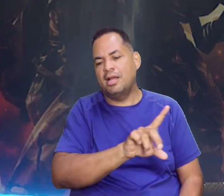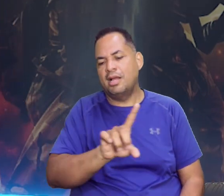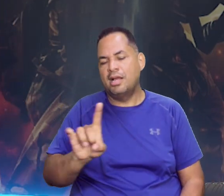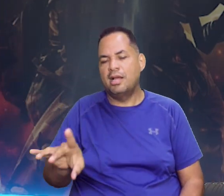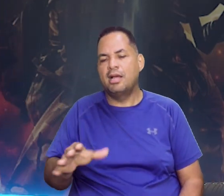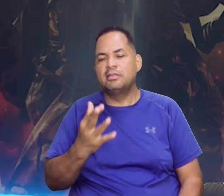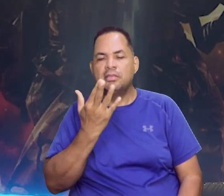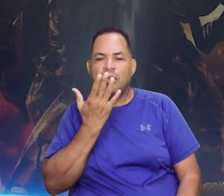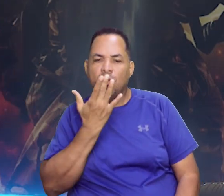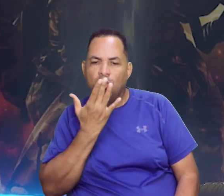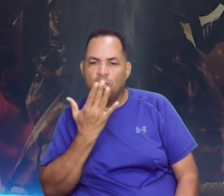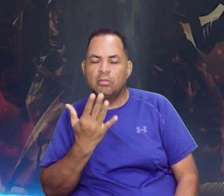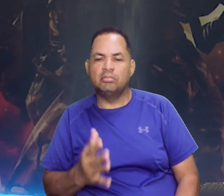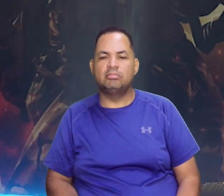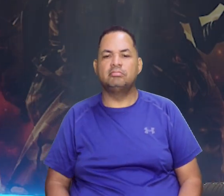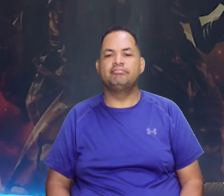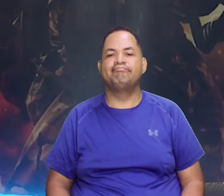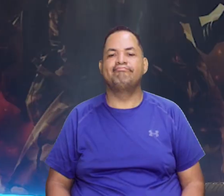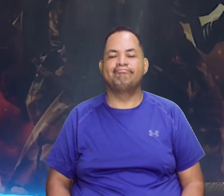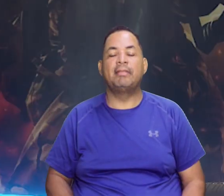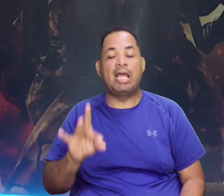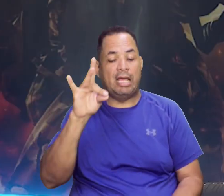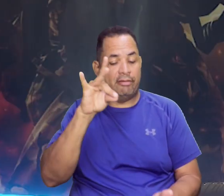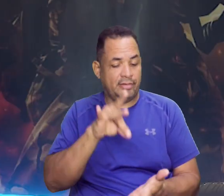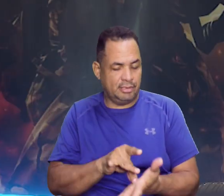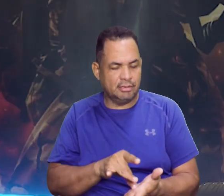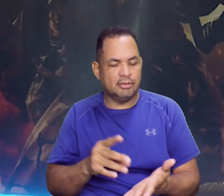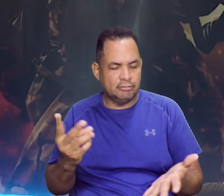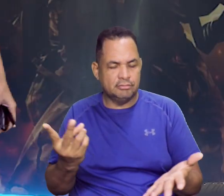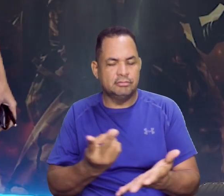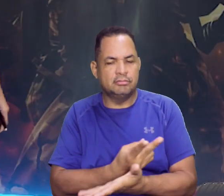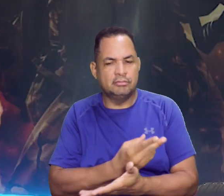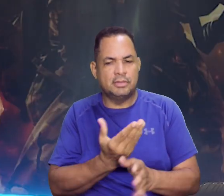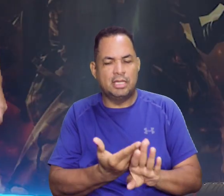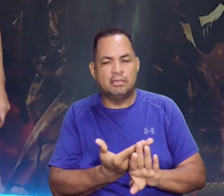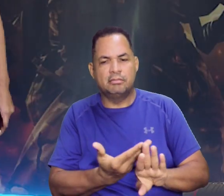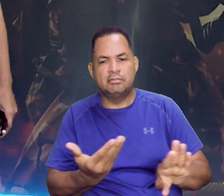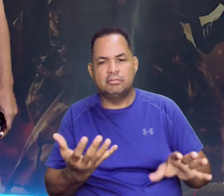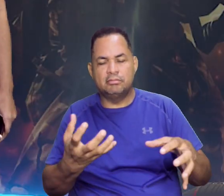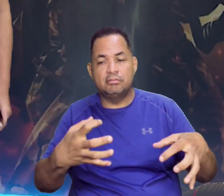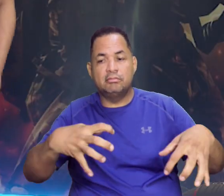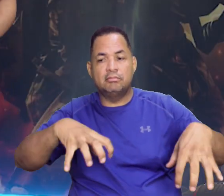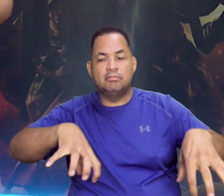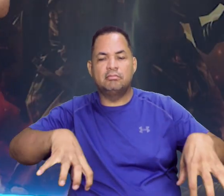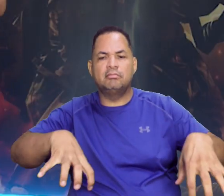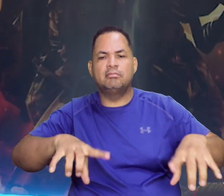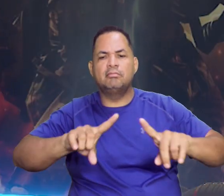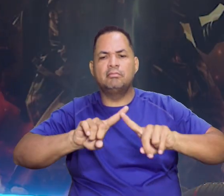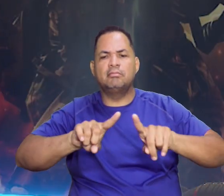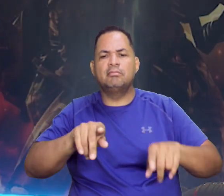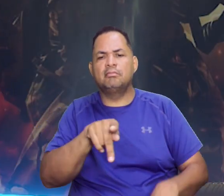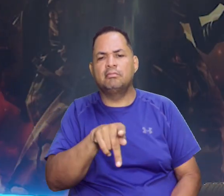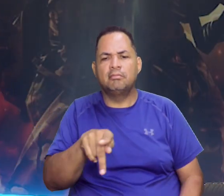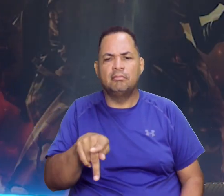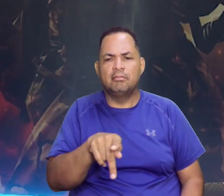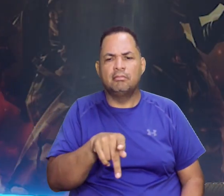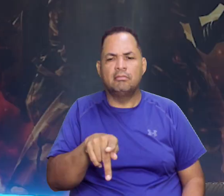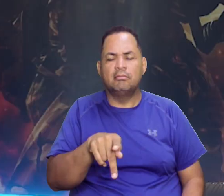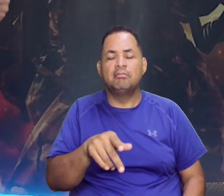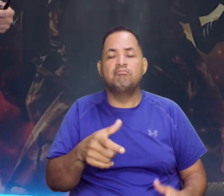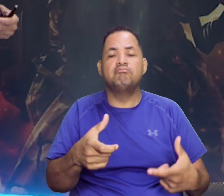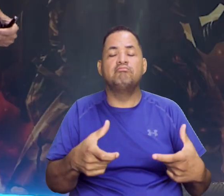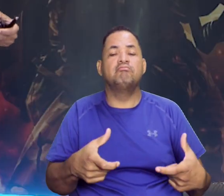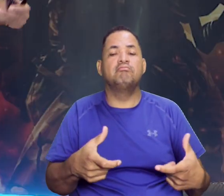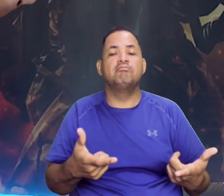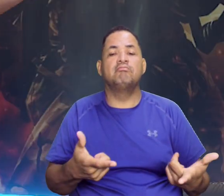pode passar. Sim, galera, isso é o apartheid. Agora fica a pergunta, mas professora, aonde